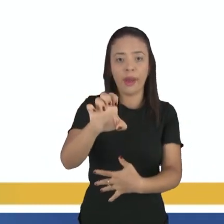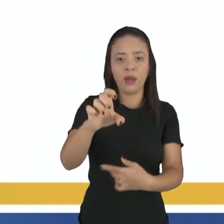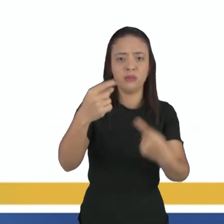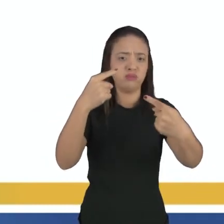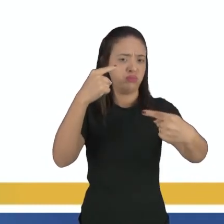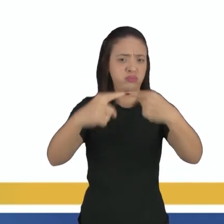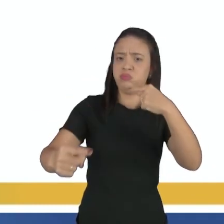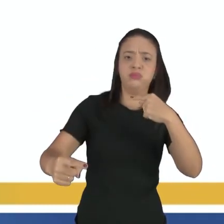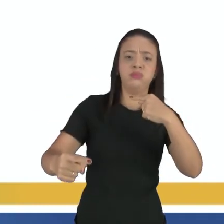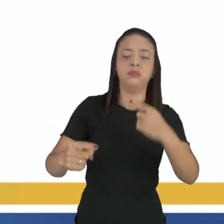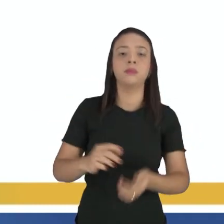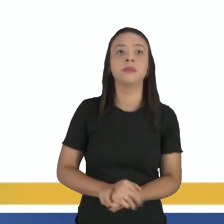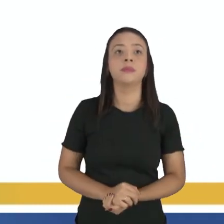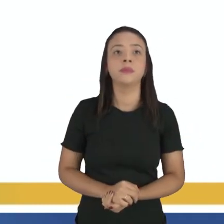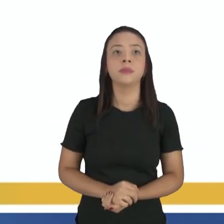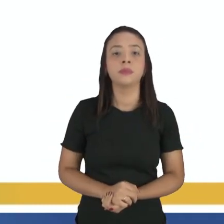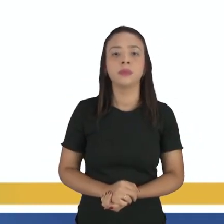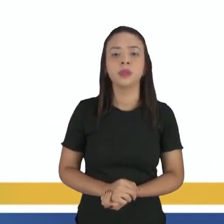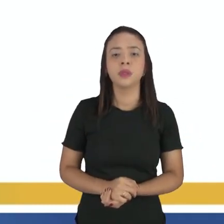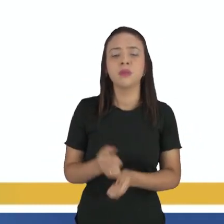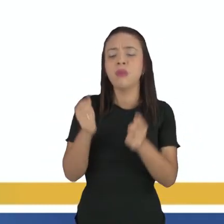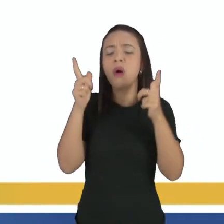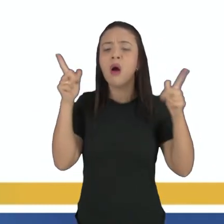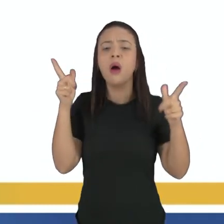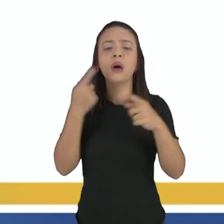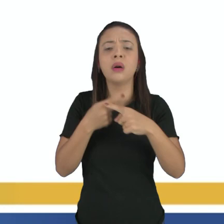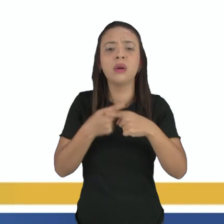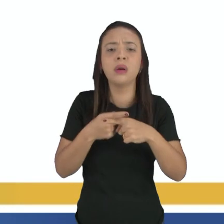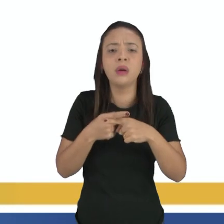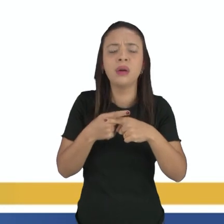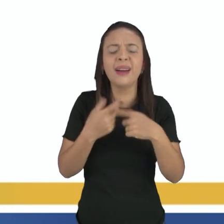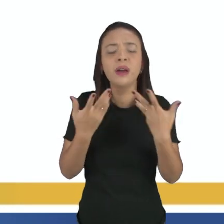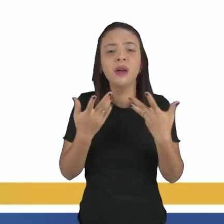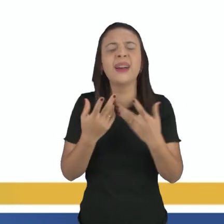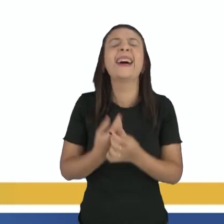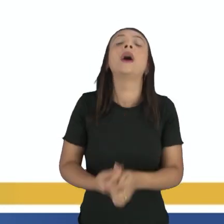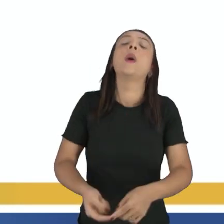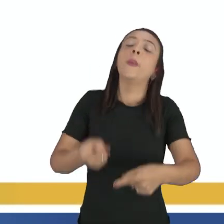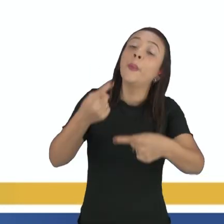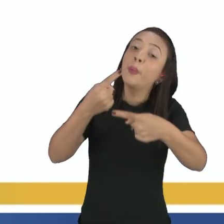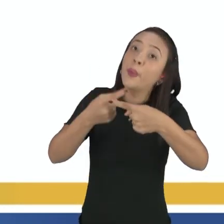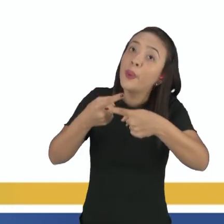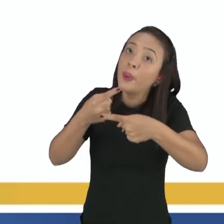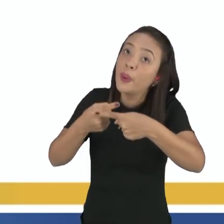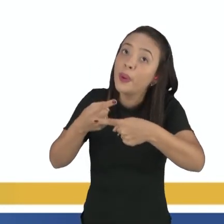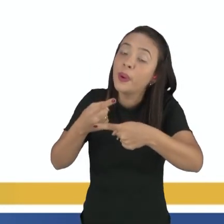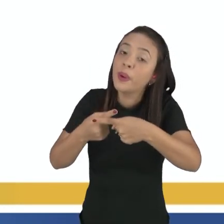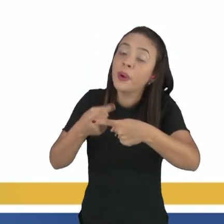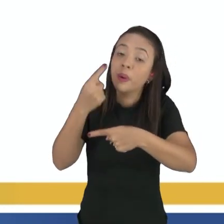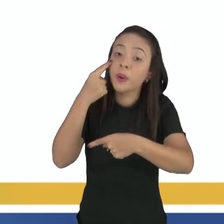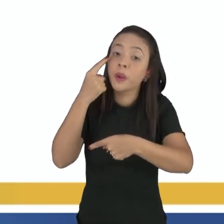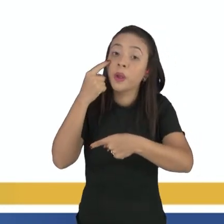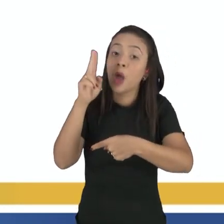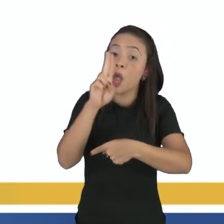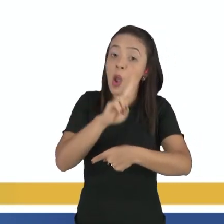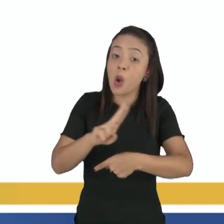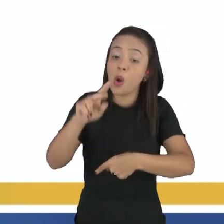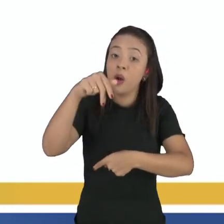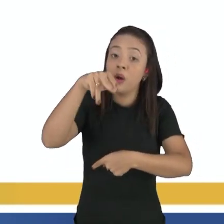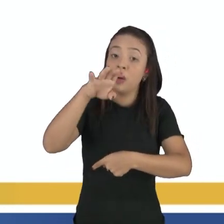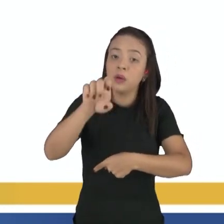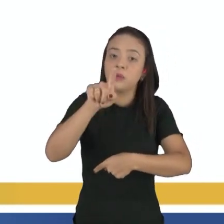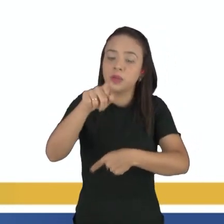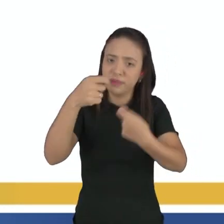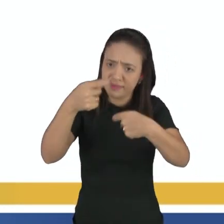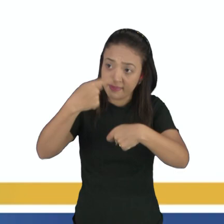posição então vejam acorda acorda porque porque nesse caso só coloquei o que está